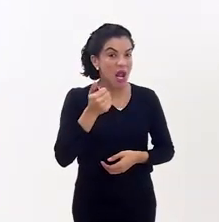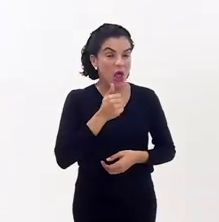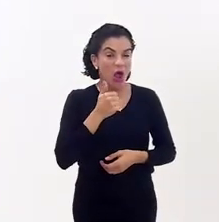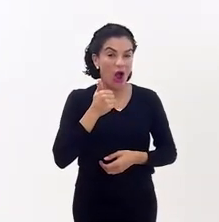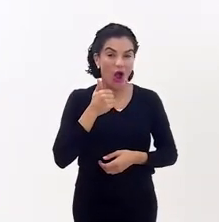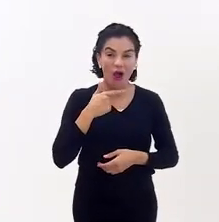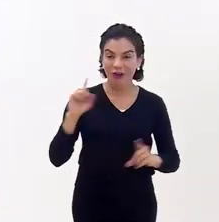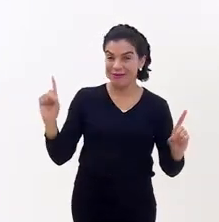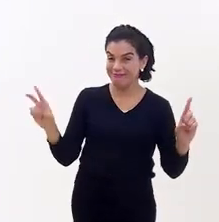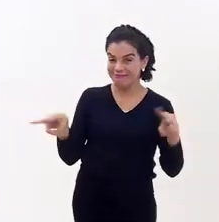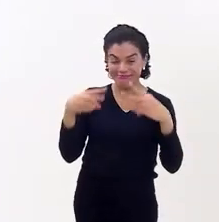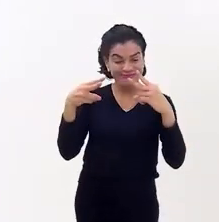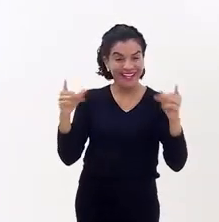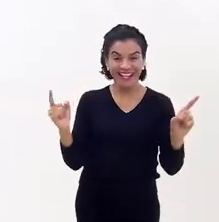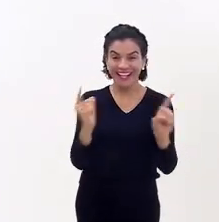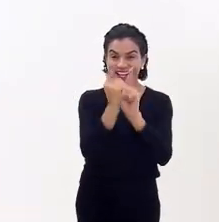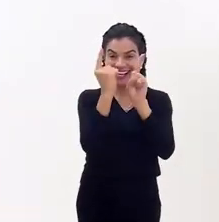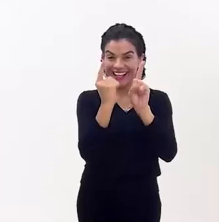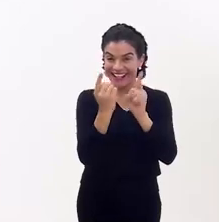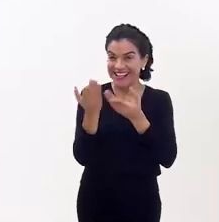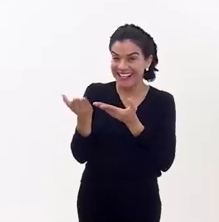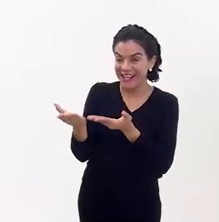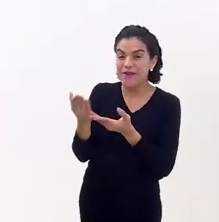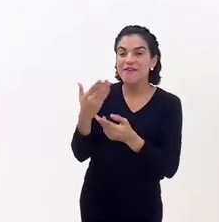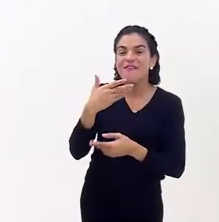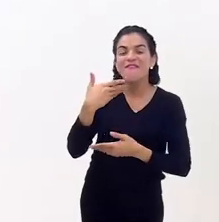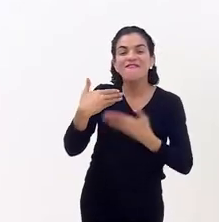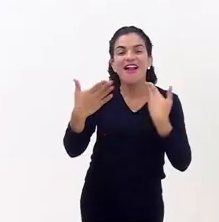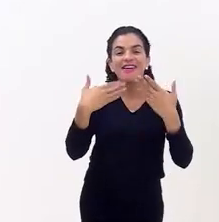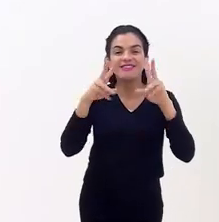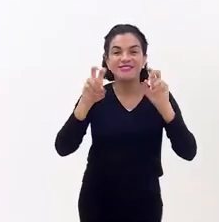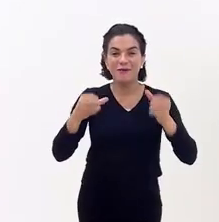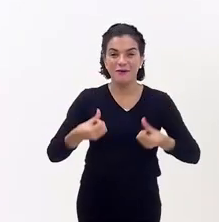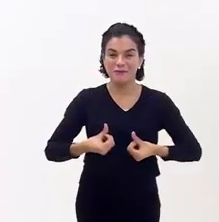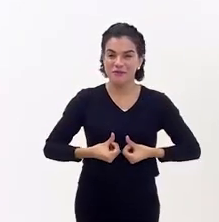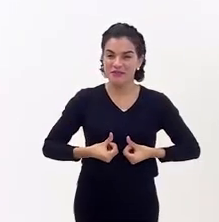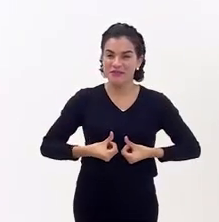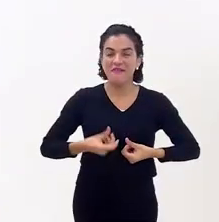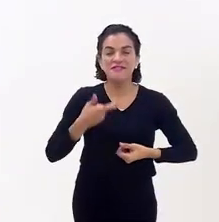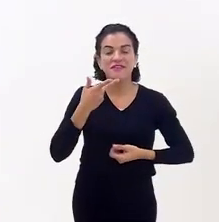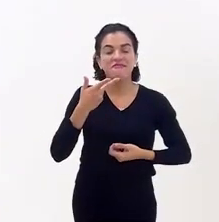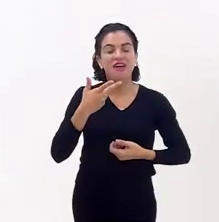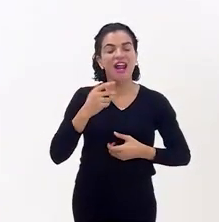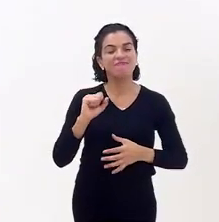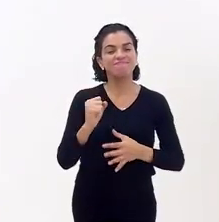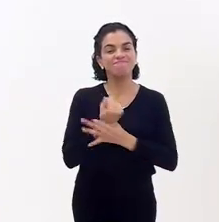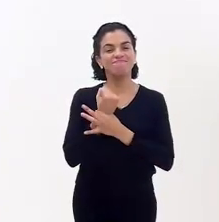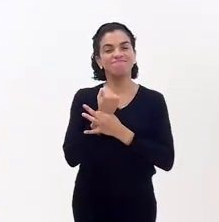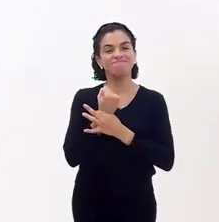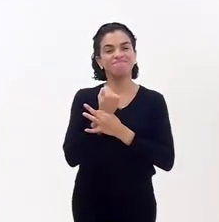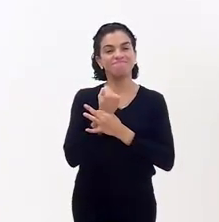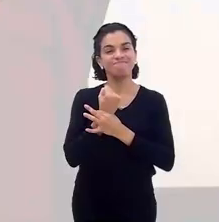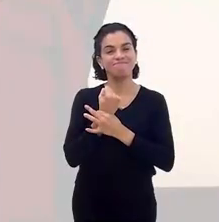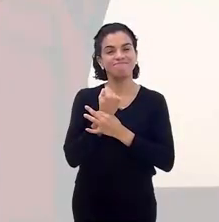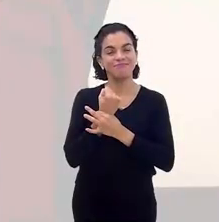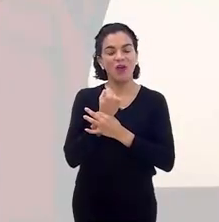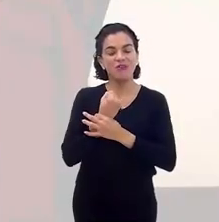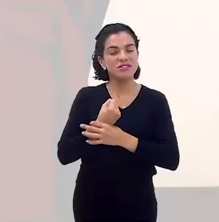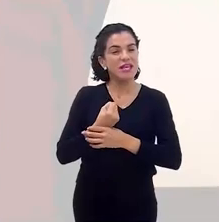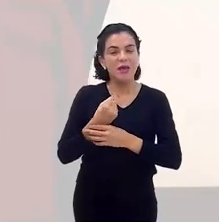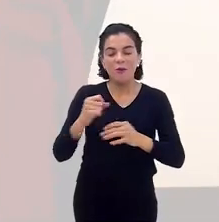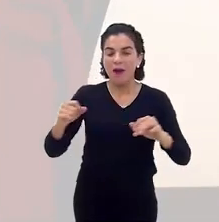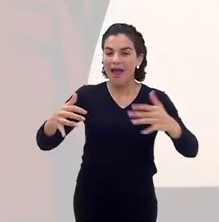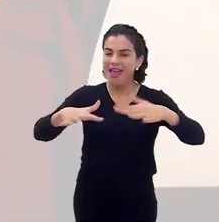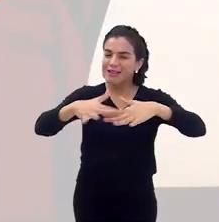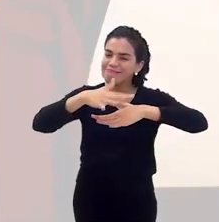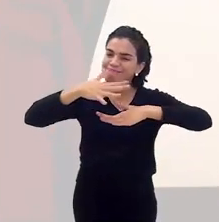melhor, desde o dia que eu te conheci, é quando você fala do budismo, você fala muito plena. Você